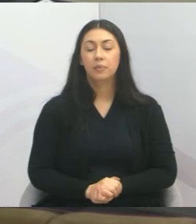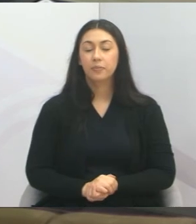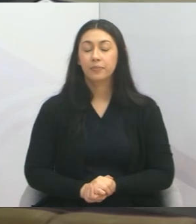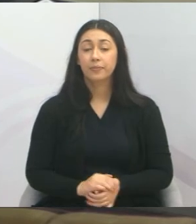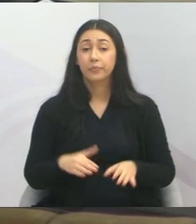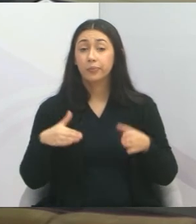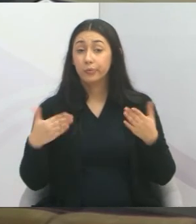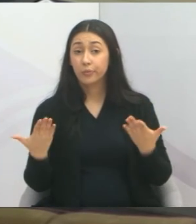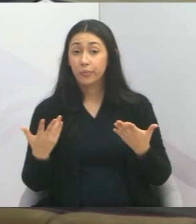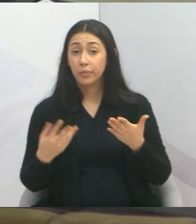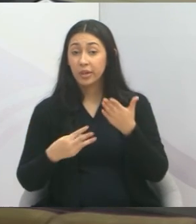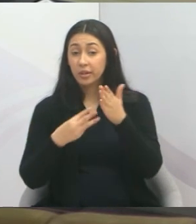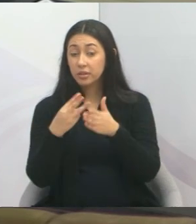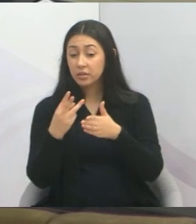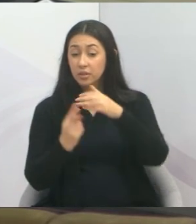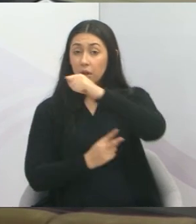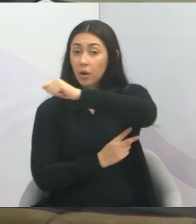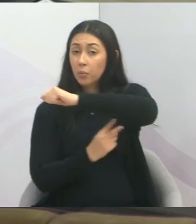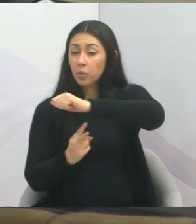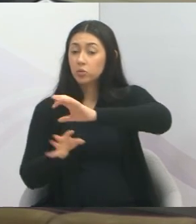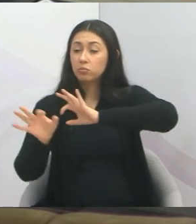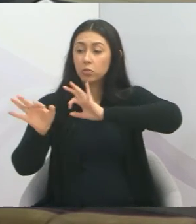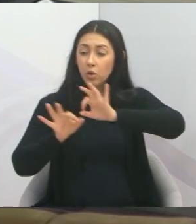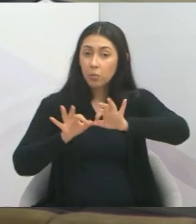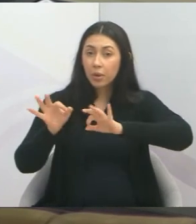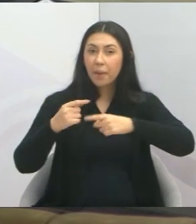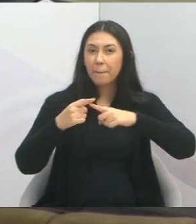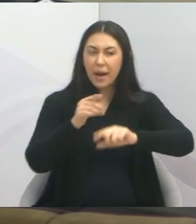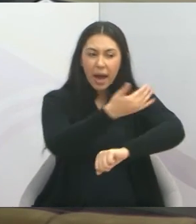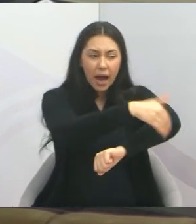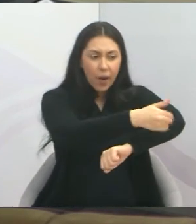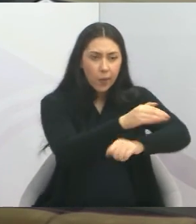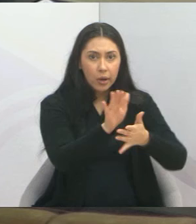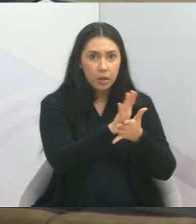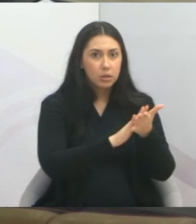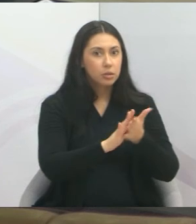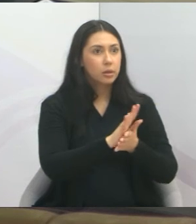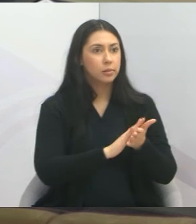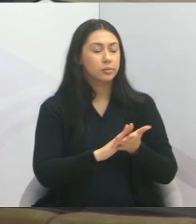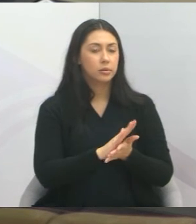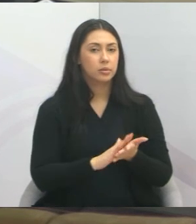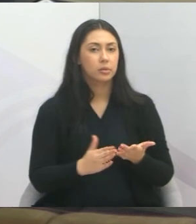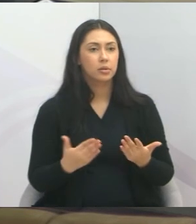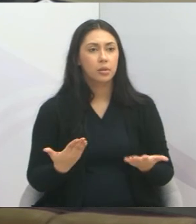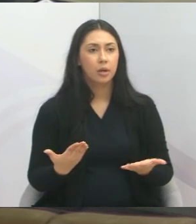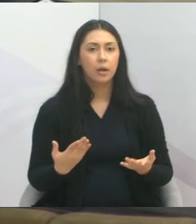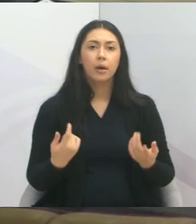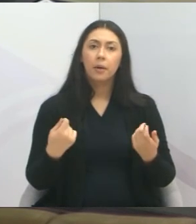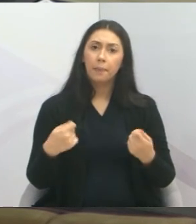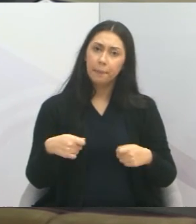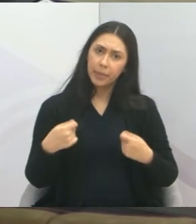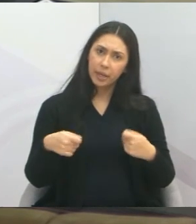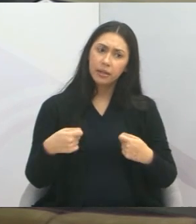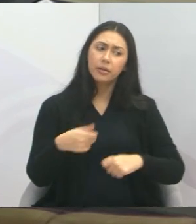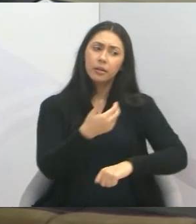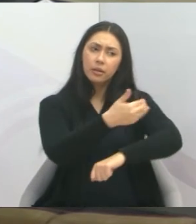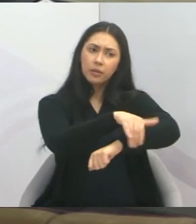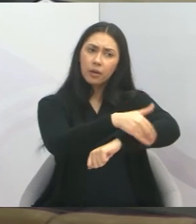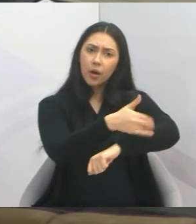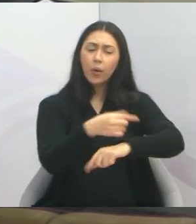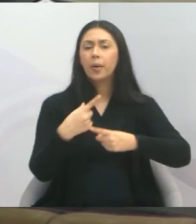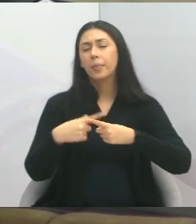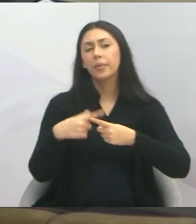terceira ponte tá acabando de fazer e a estrada nada claro que o povo precisa dessa estrada